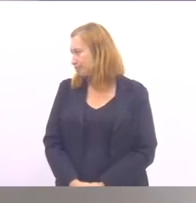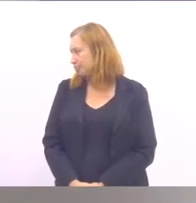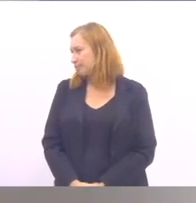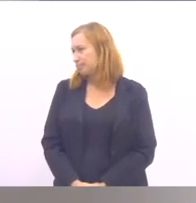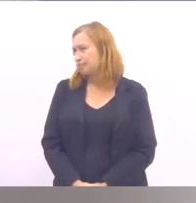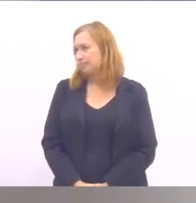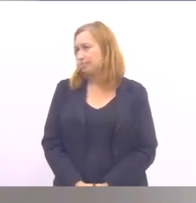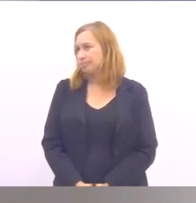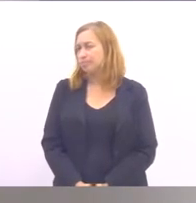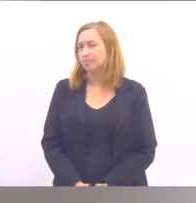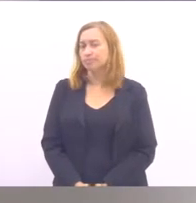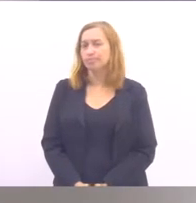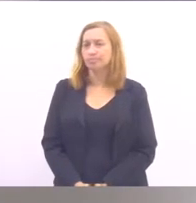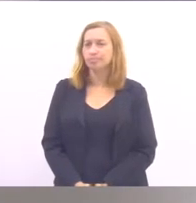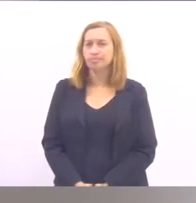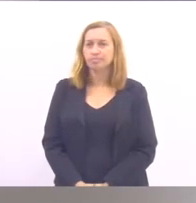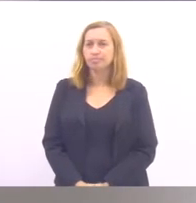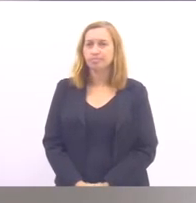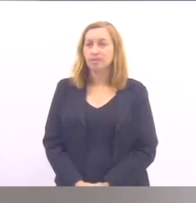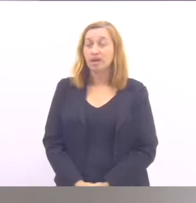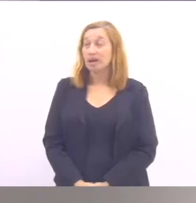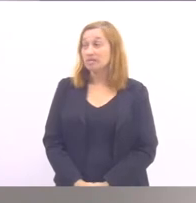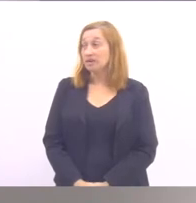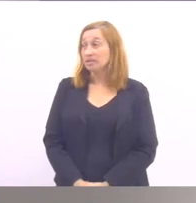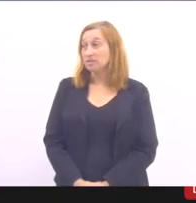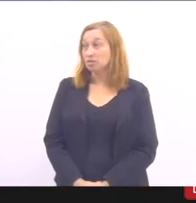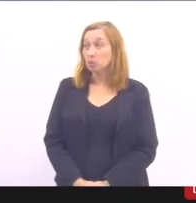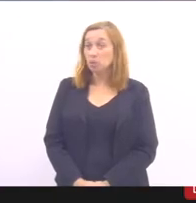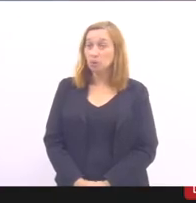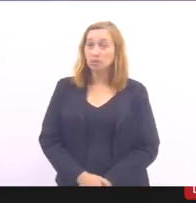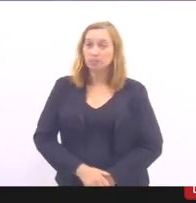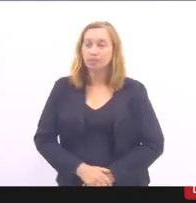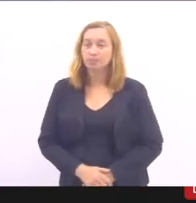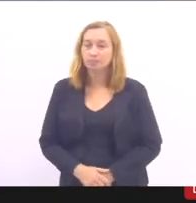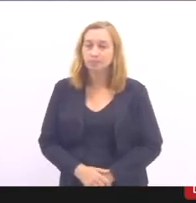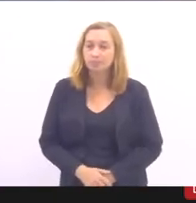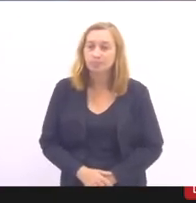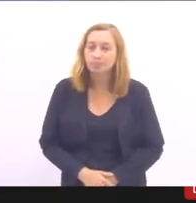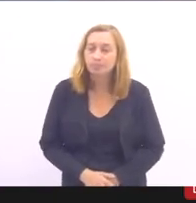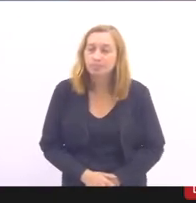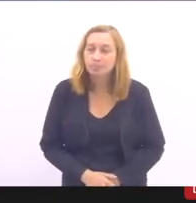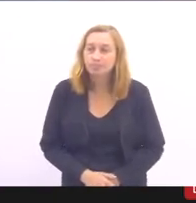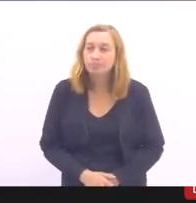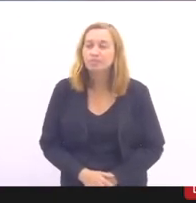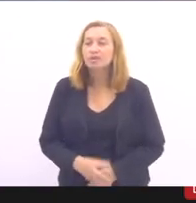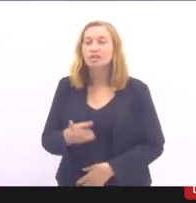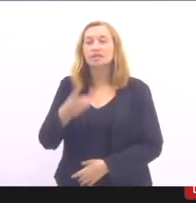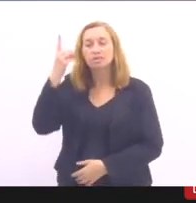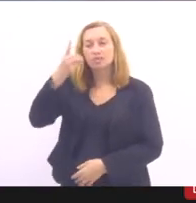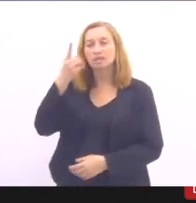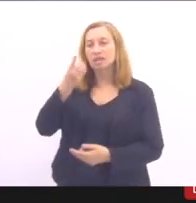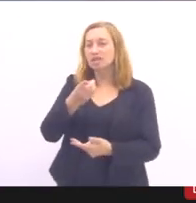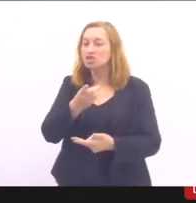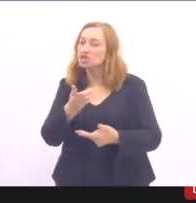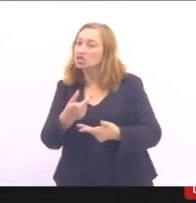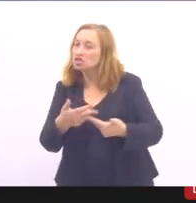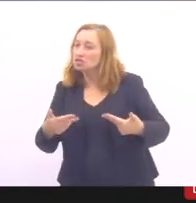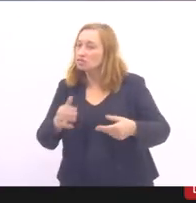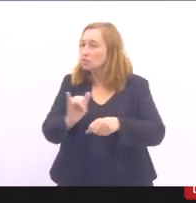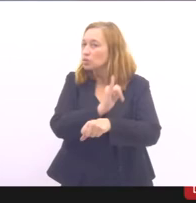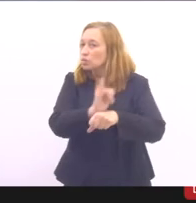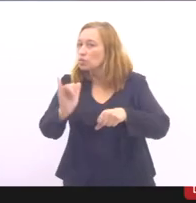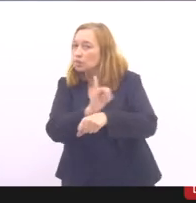Abrindo aqui o microfone. Deputado, existem diversas estratégias que vêm